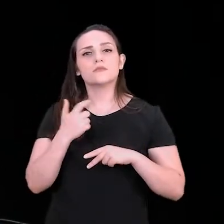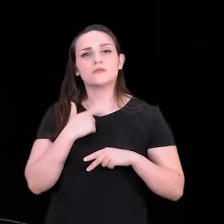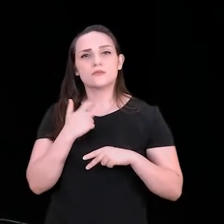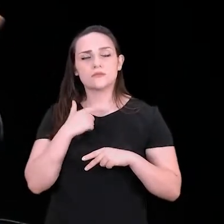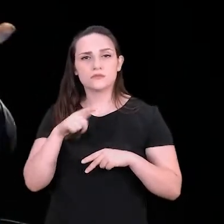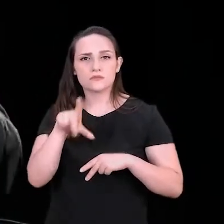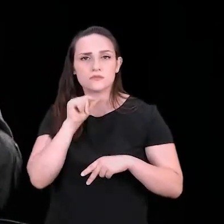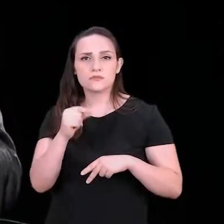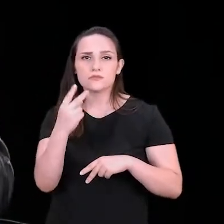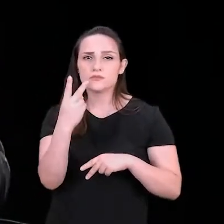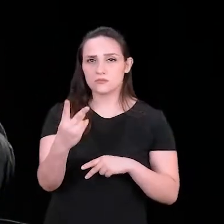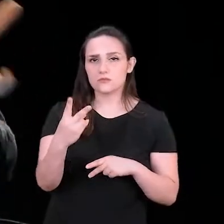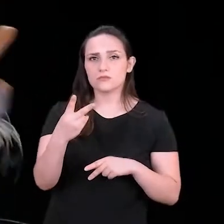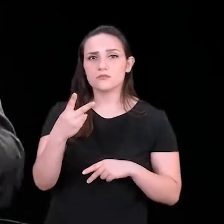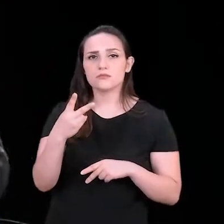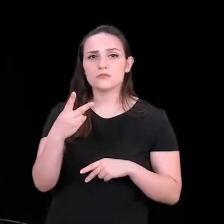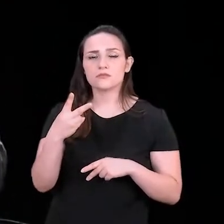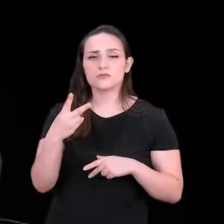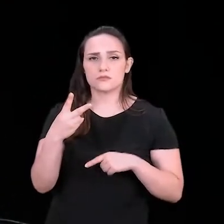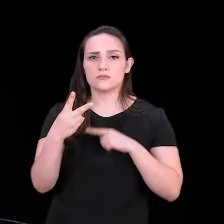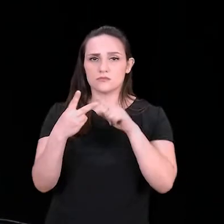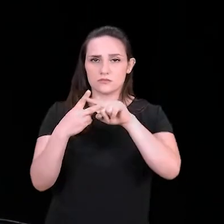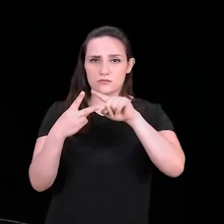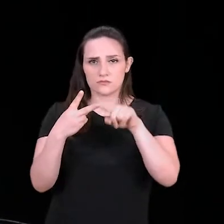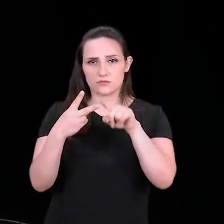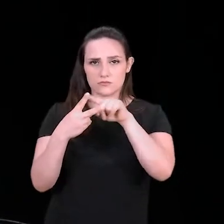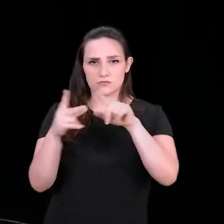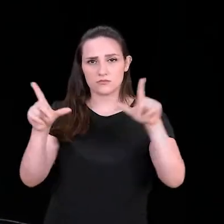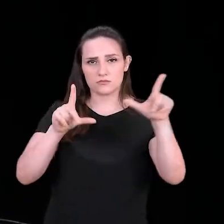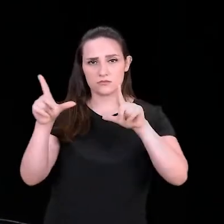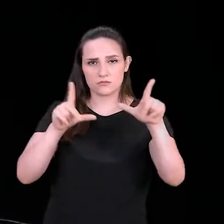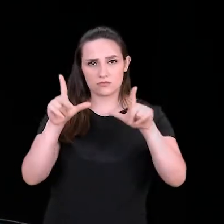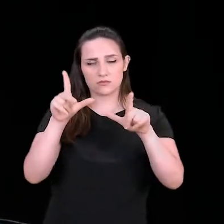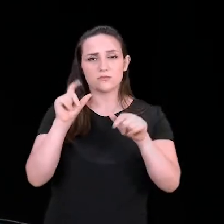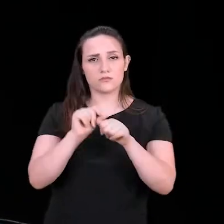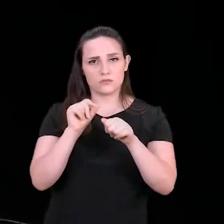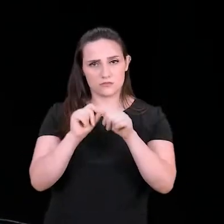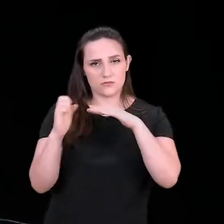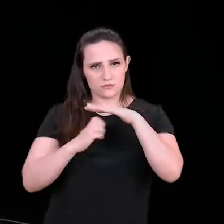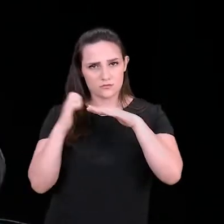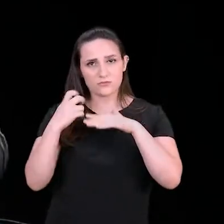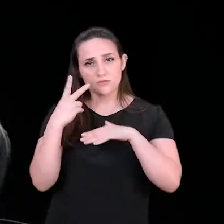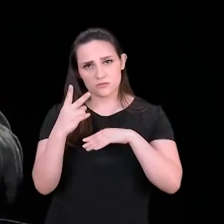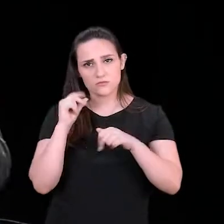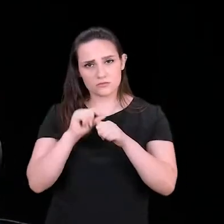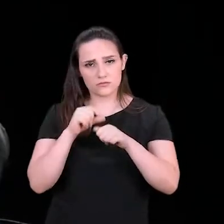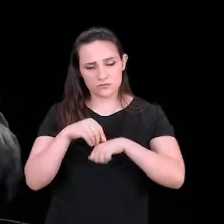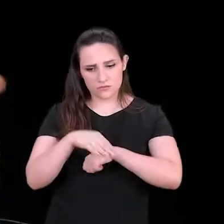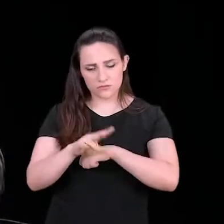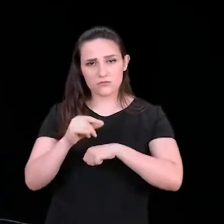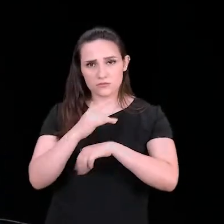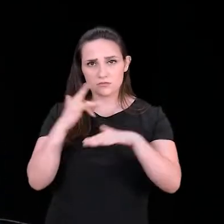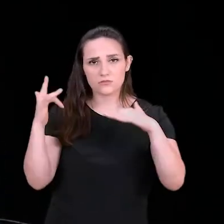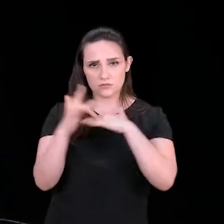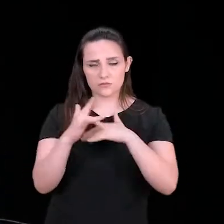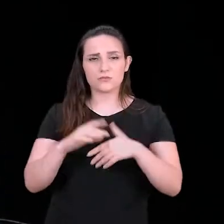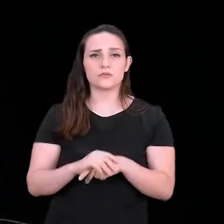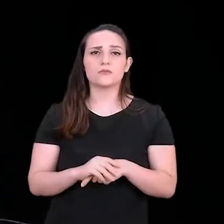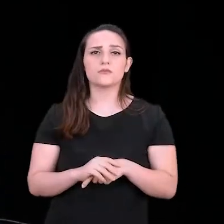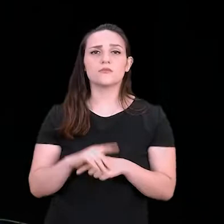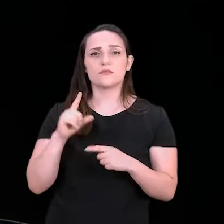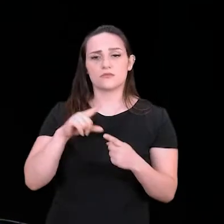de 2 veículos inicialmente que estavam fazendo esse tipo de... estavam disponibilizando dessa forma os